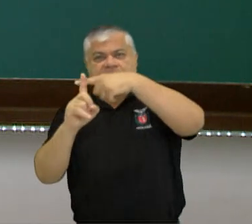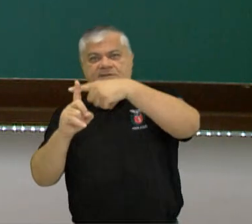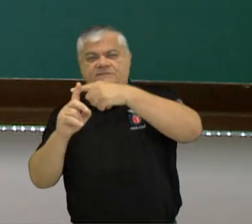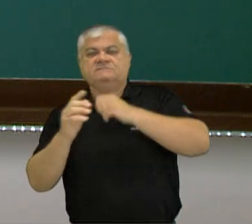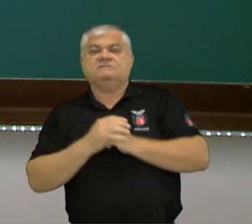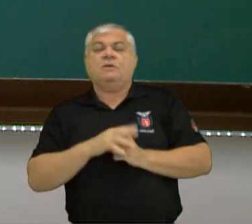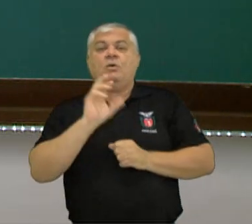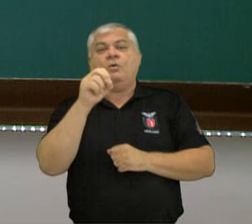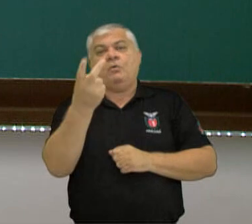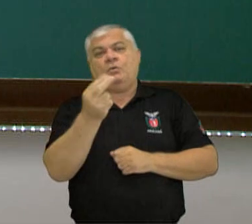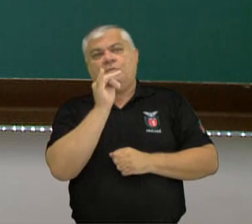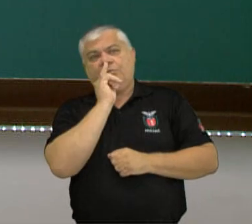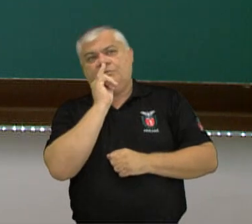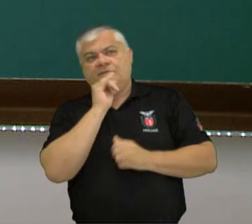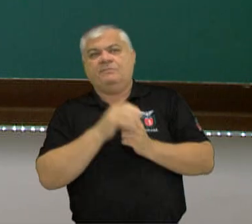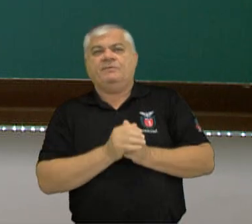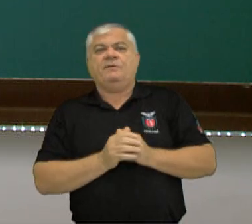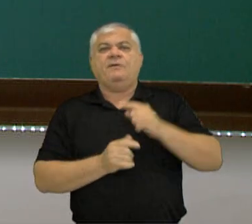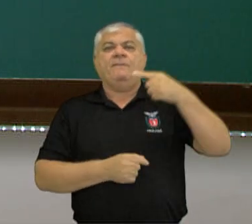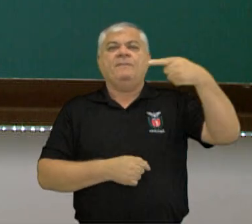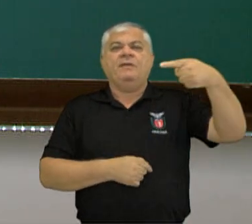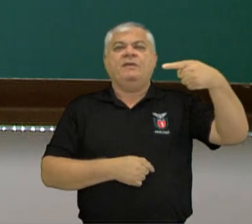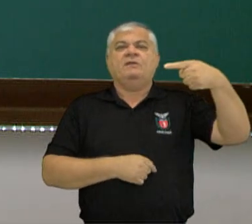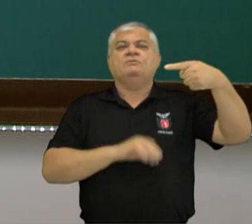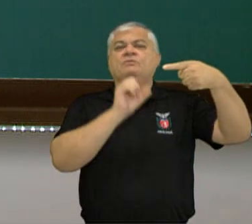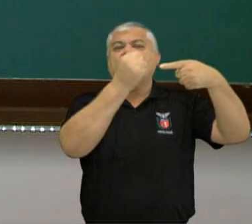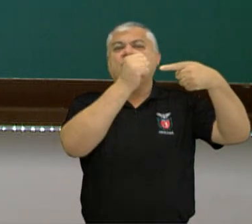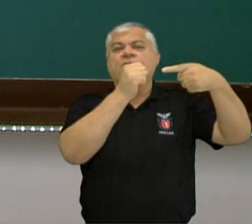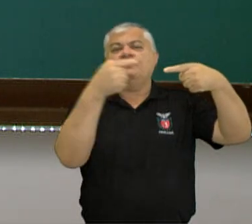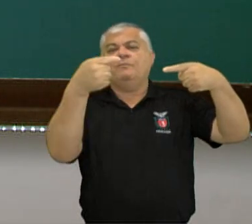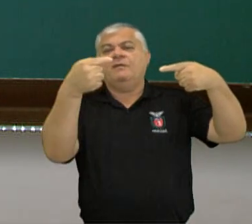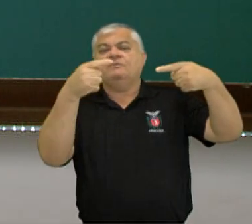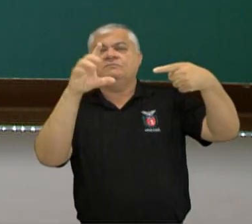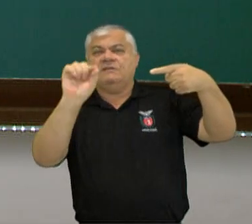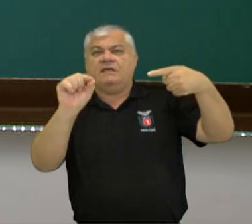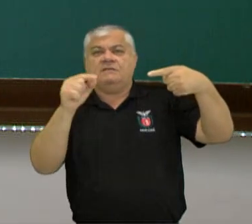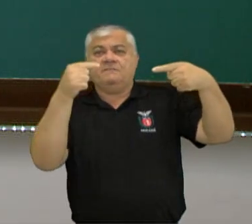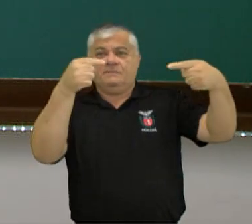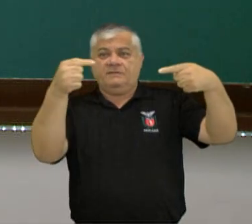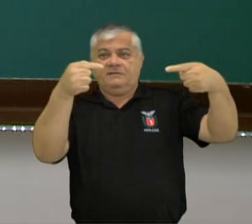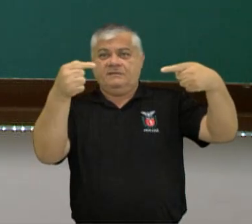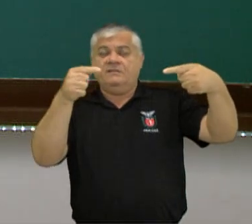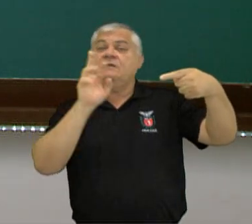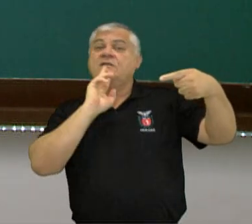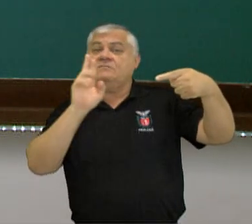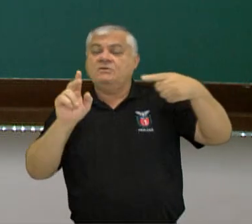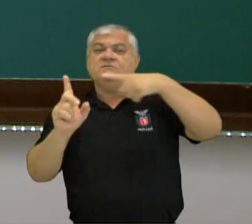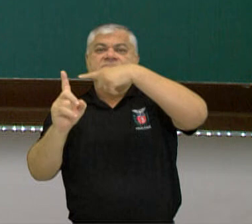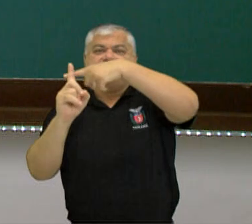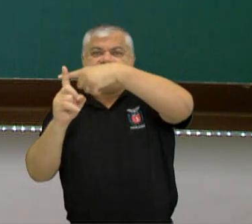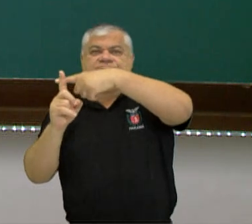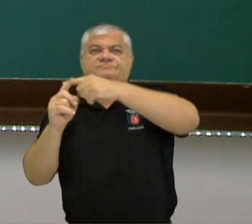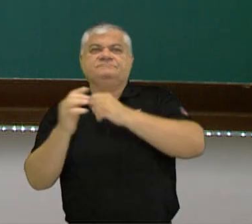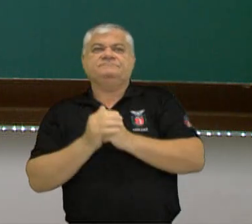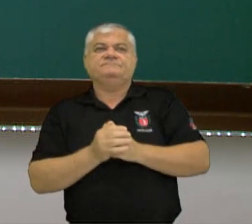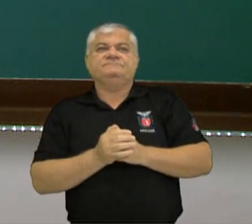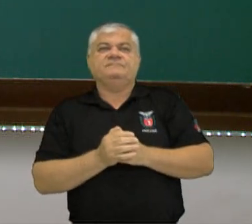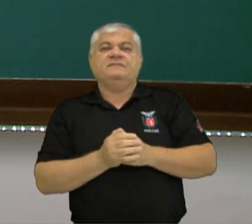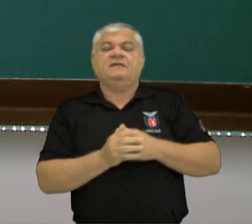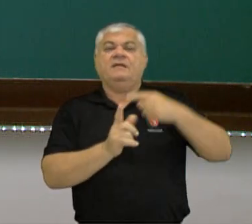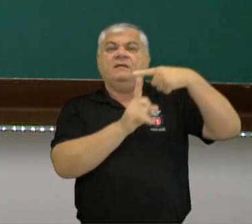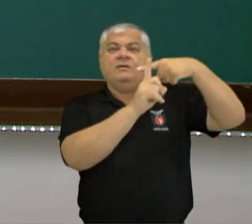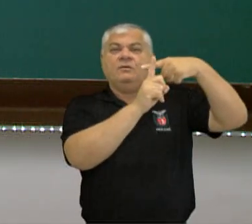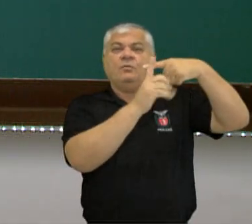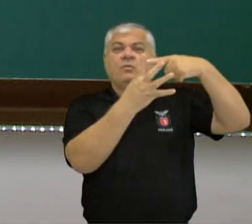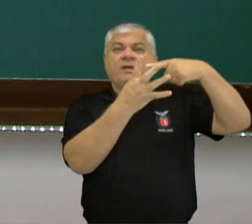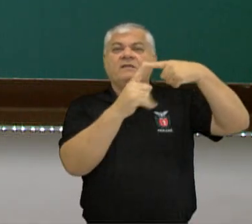Com alguns exemplos. Menos 8 vezes menos 10. Os dois são negativos, mas a resposta fica positiva. 4 vezes 50